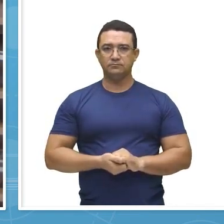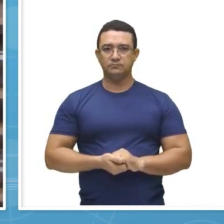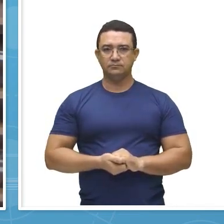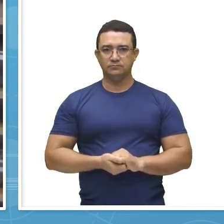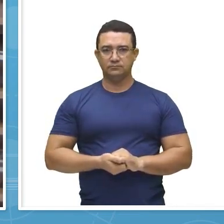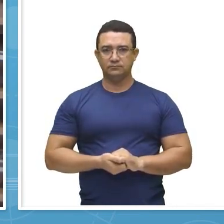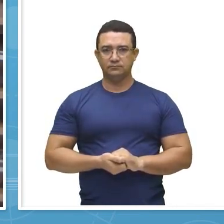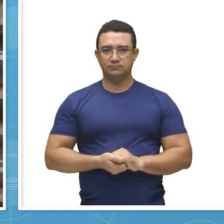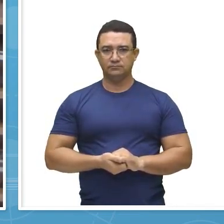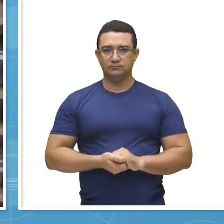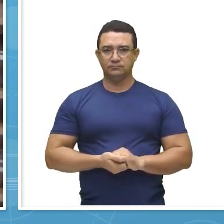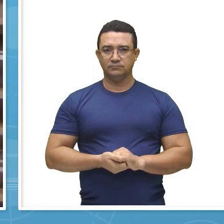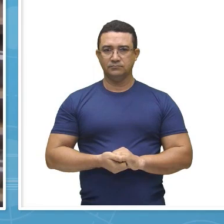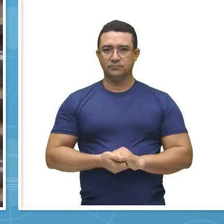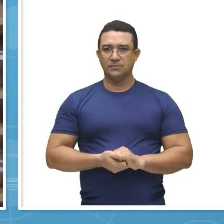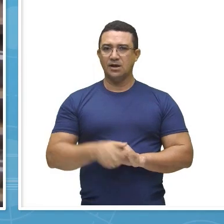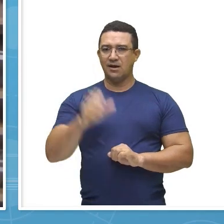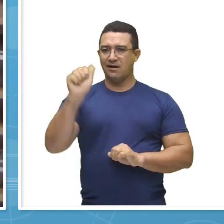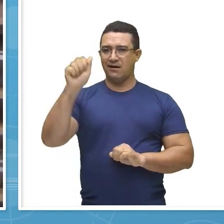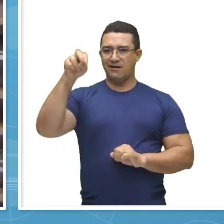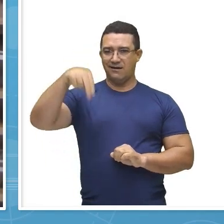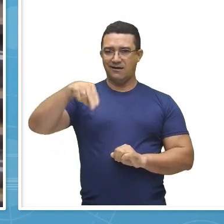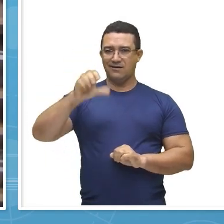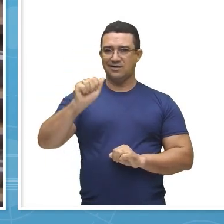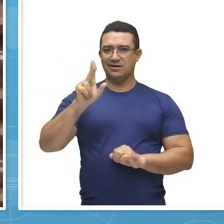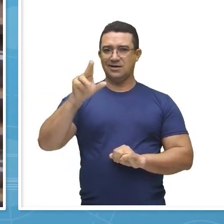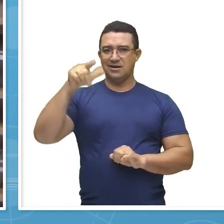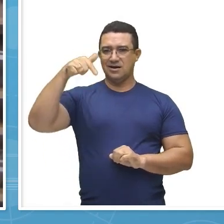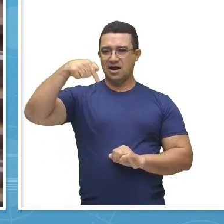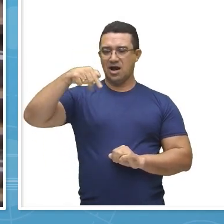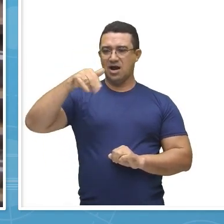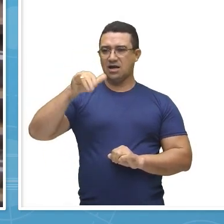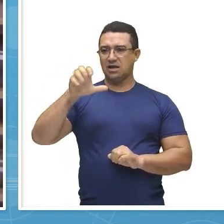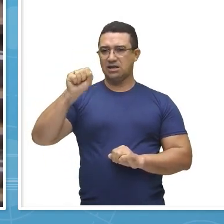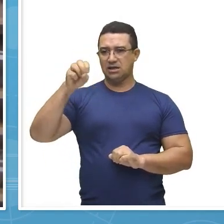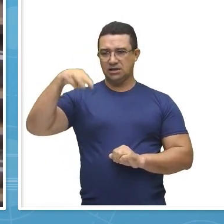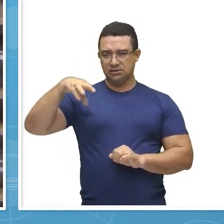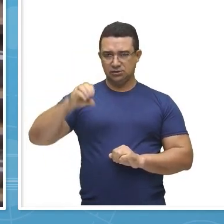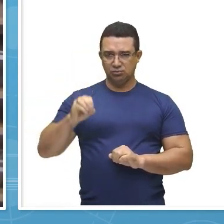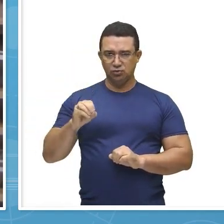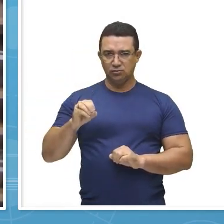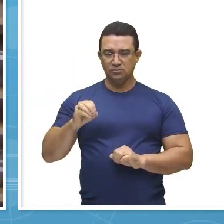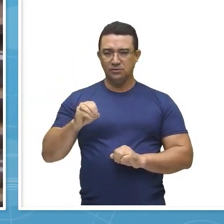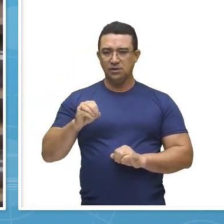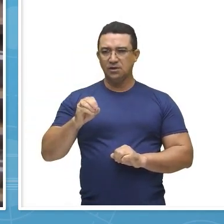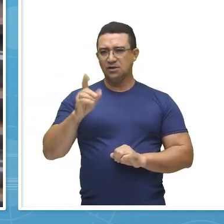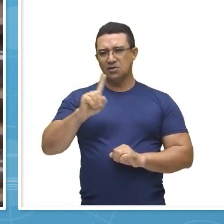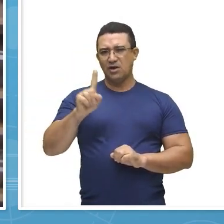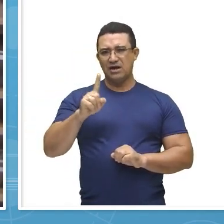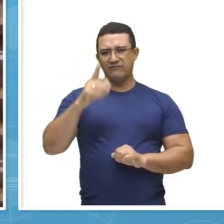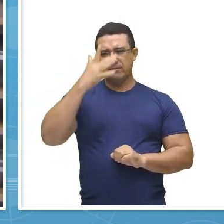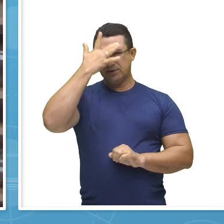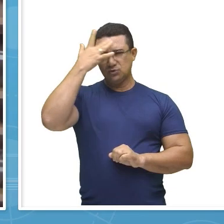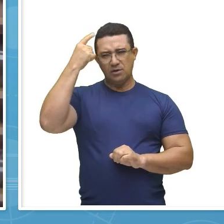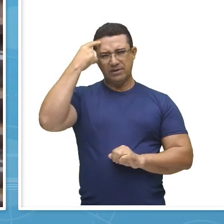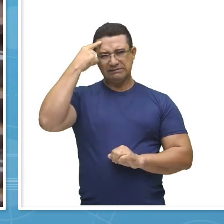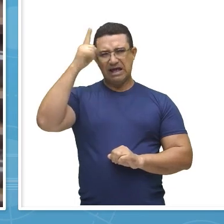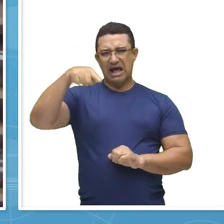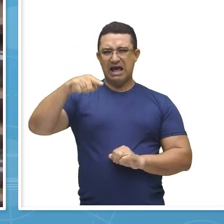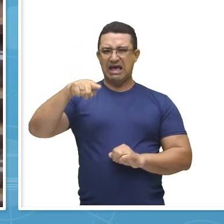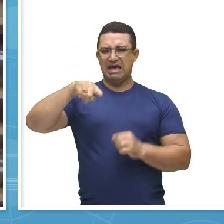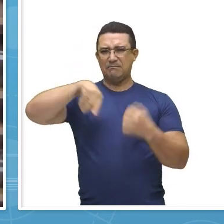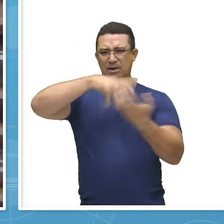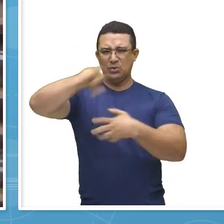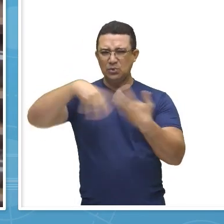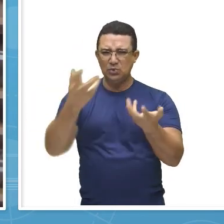tá? Então, por isso que a palavra anarquismo, ela é muito associada à ideia de baderna, mas ela é um pensamento, ela tem toda uma estrutura aí,